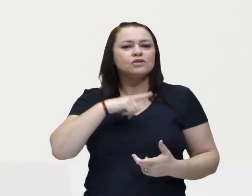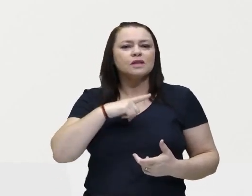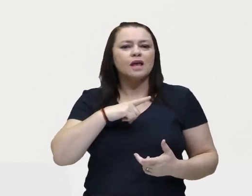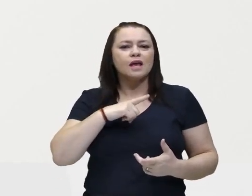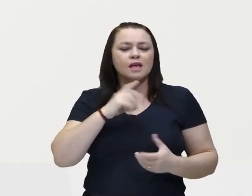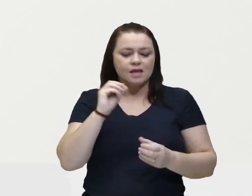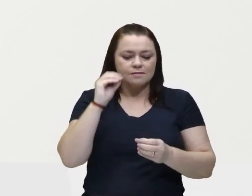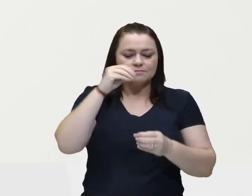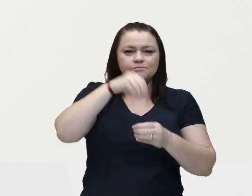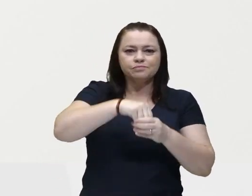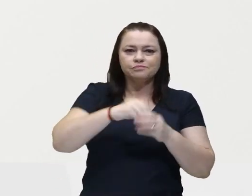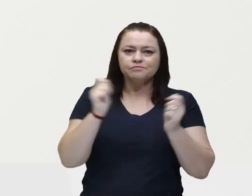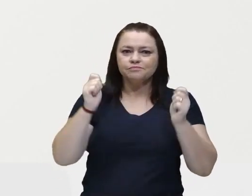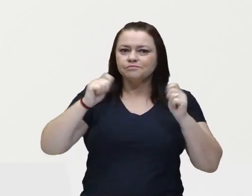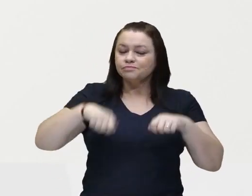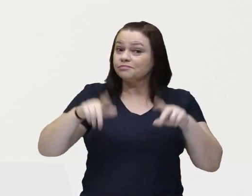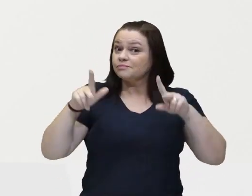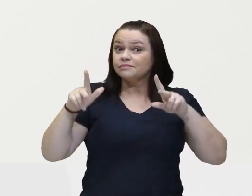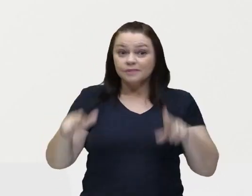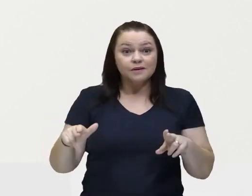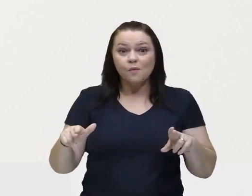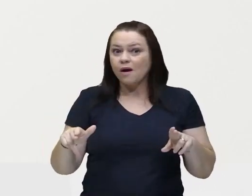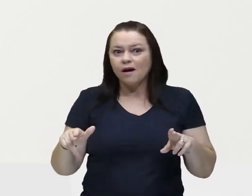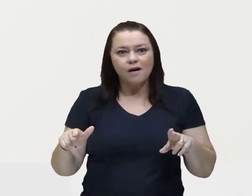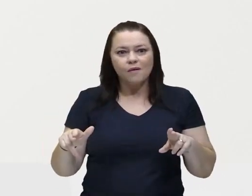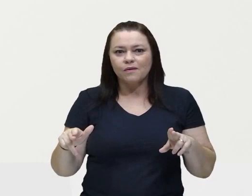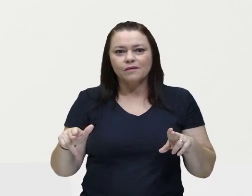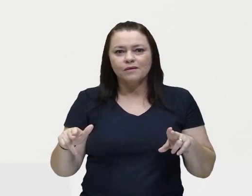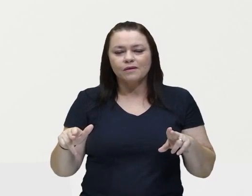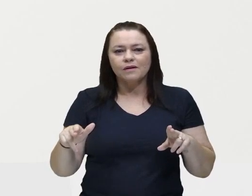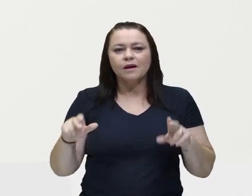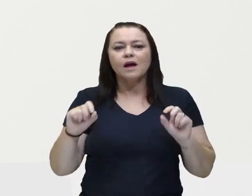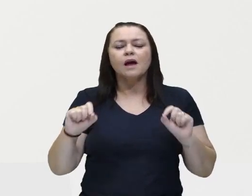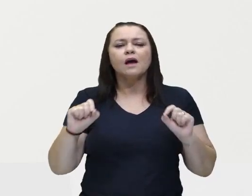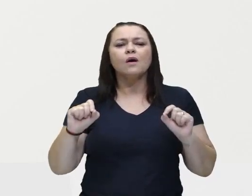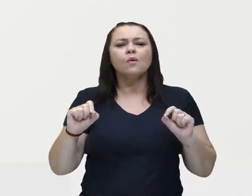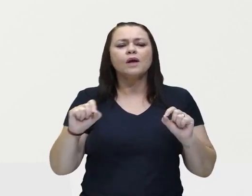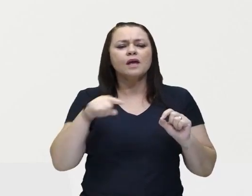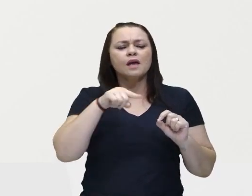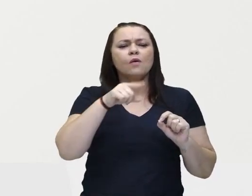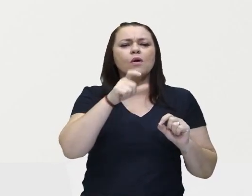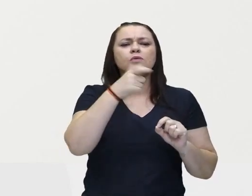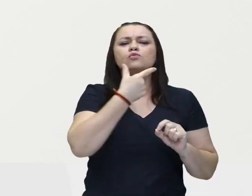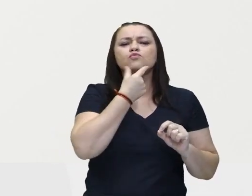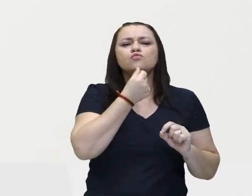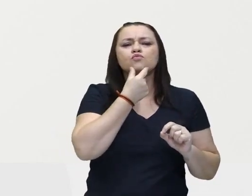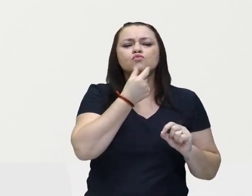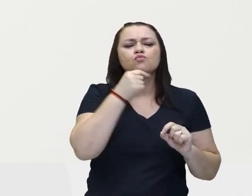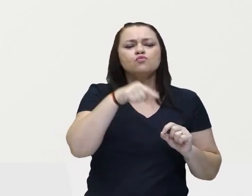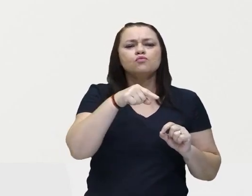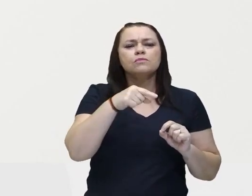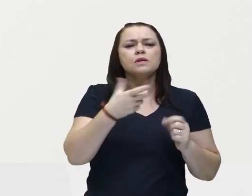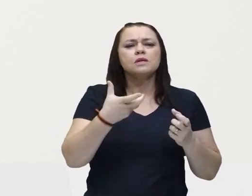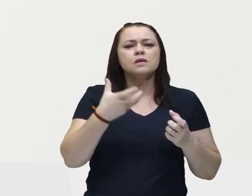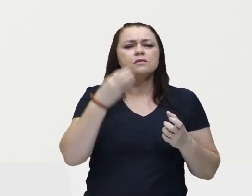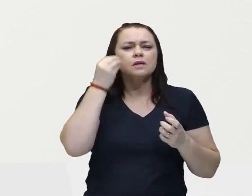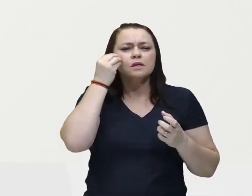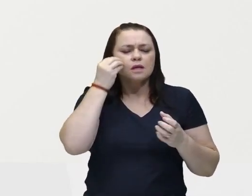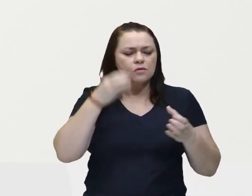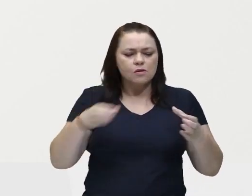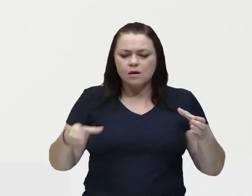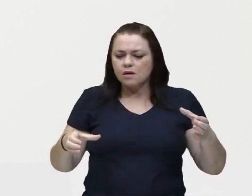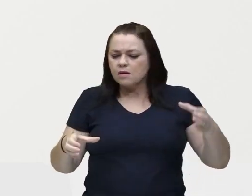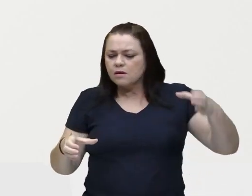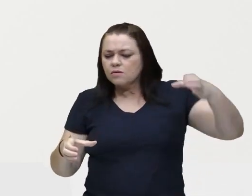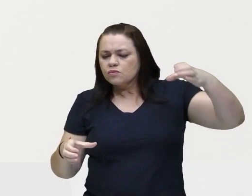mesma capacidade. O que será que aconteceu quando o Richard tentou colocar o líquido da garrafa na